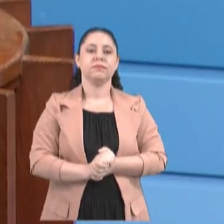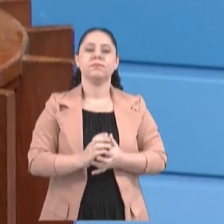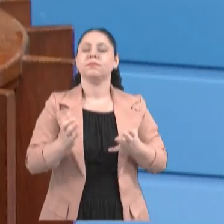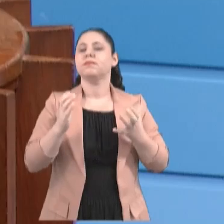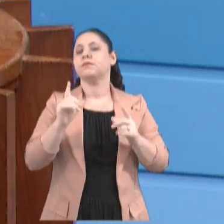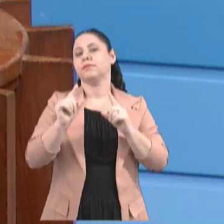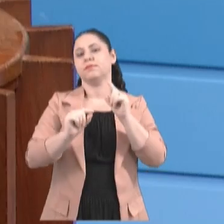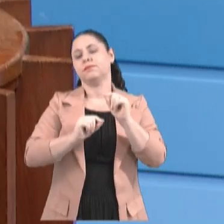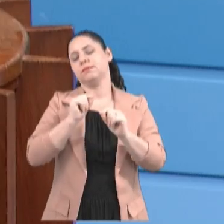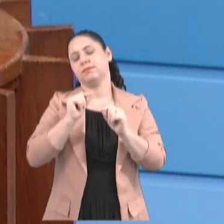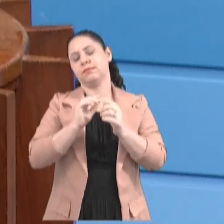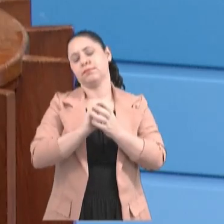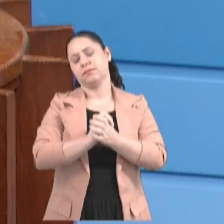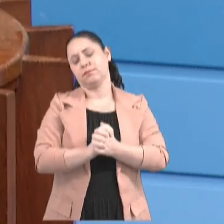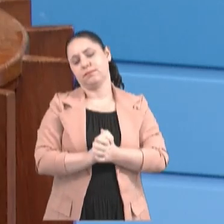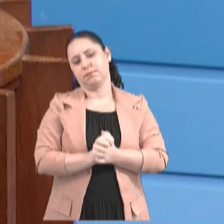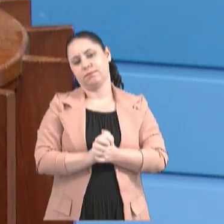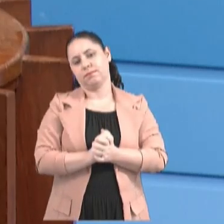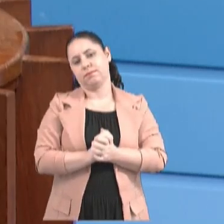queria